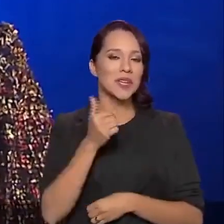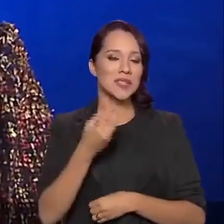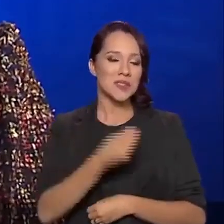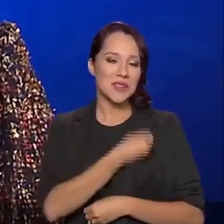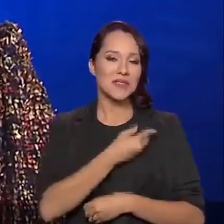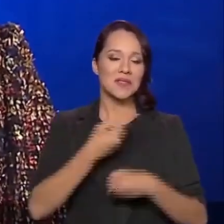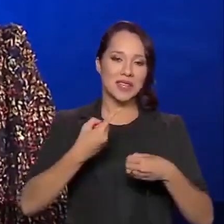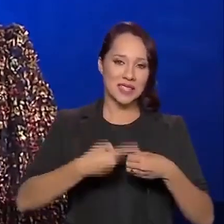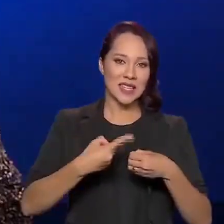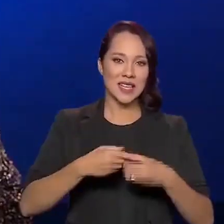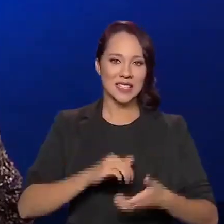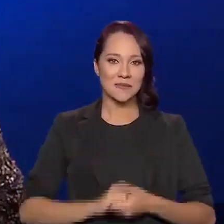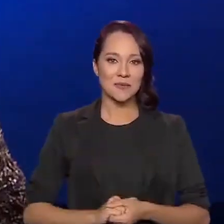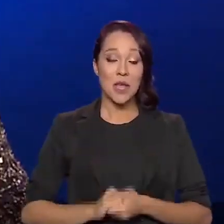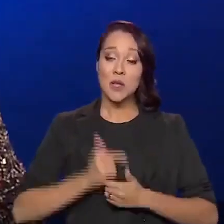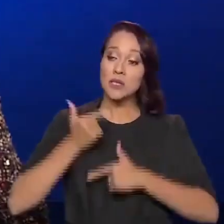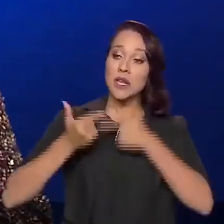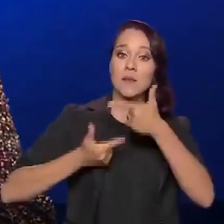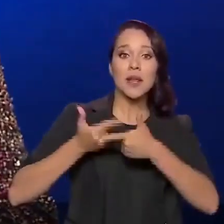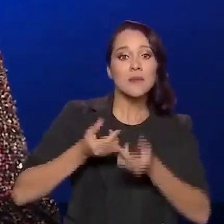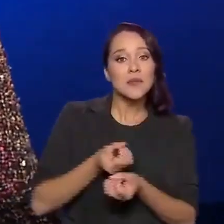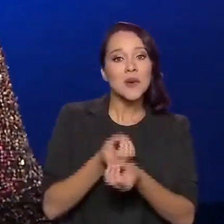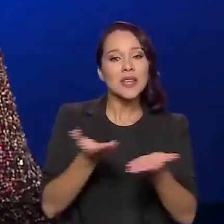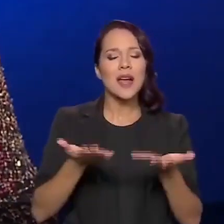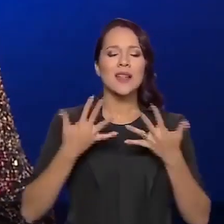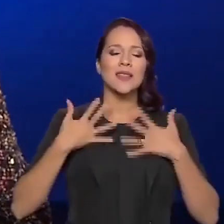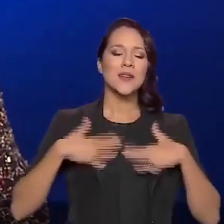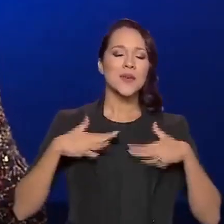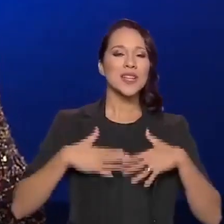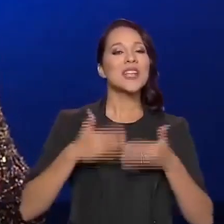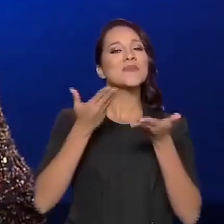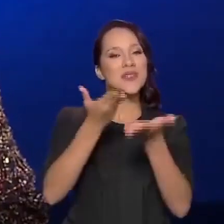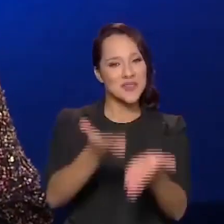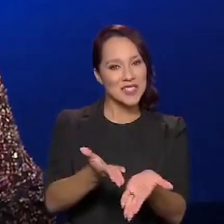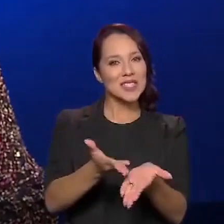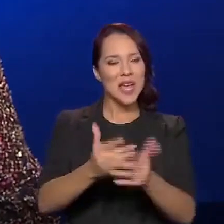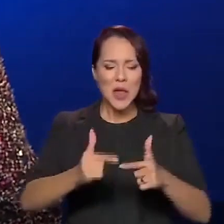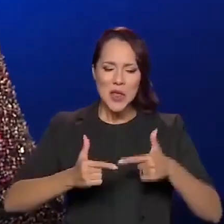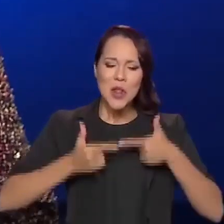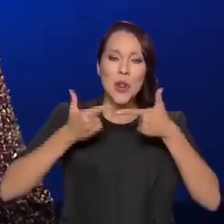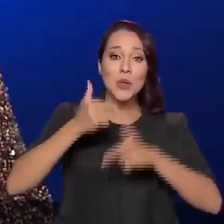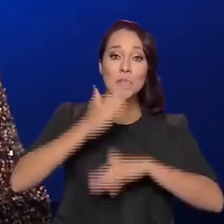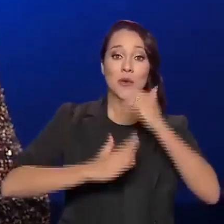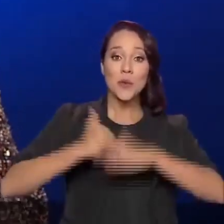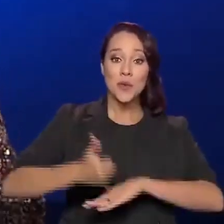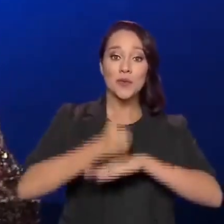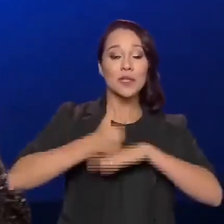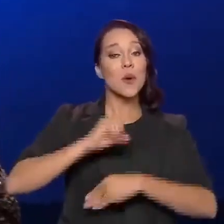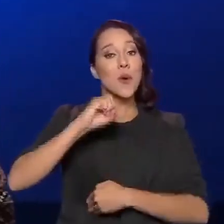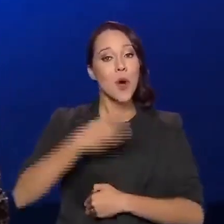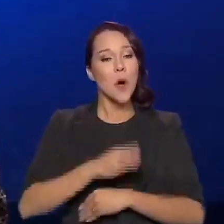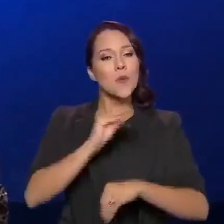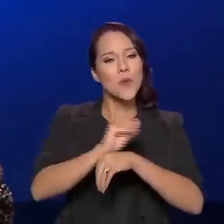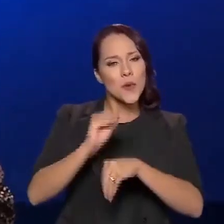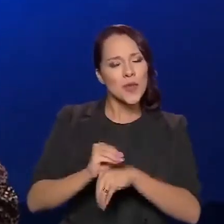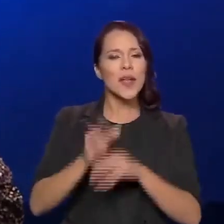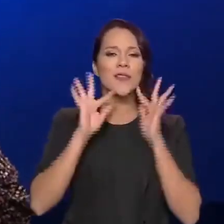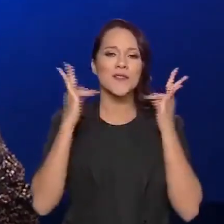aquelas que vivem na cidade. Trabalhamos para dar tranquilidade a você que luta por uma carreira ou